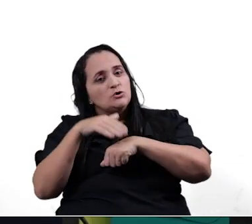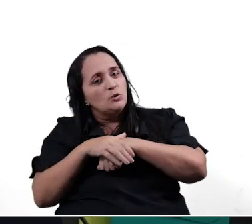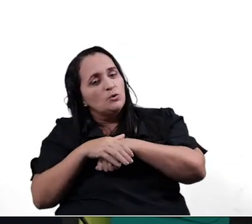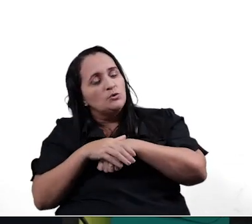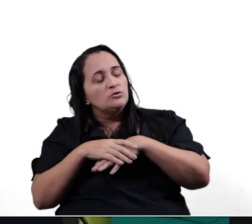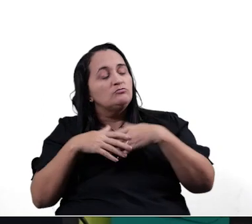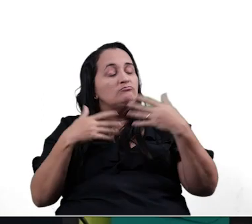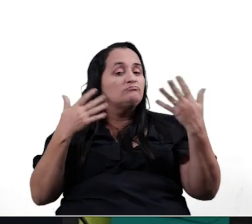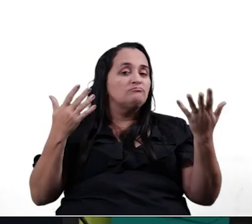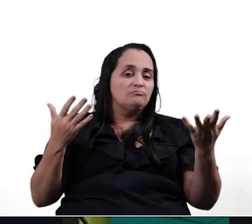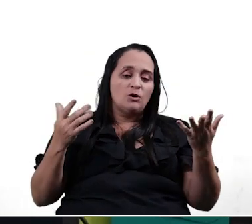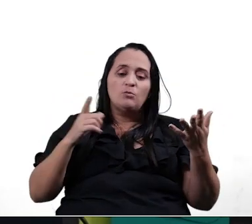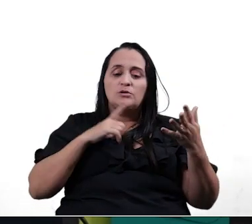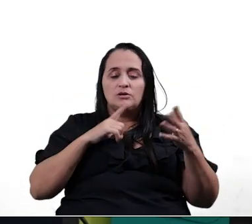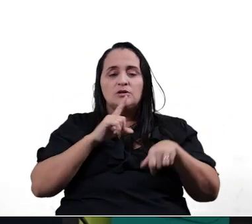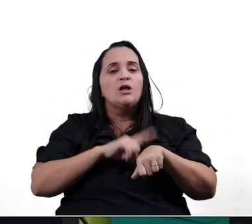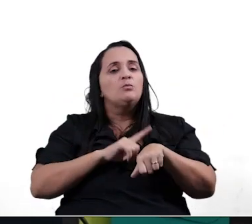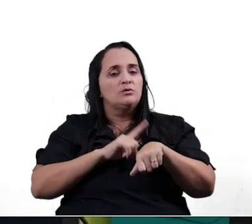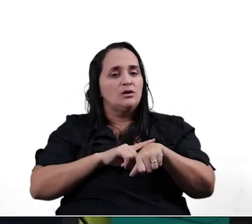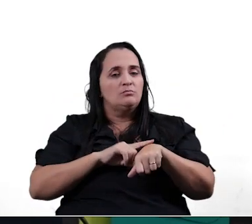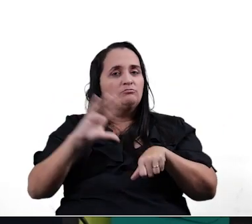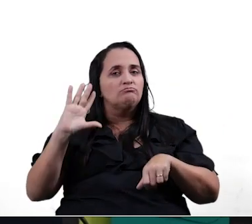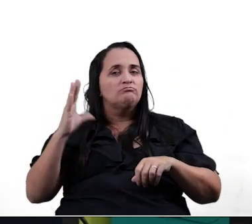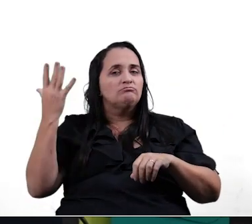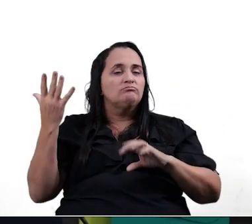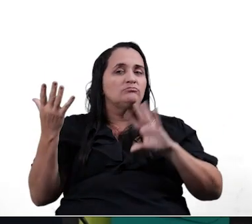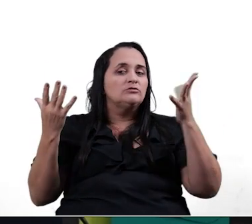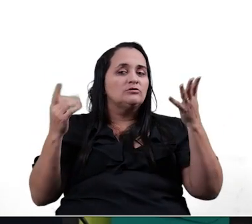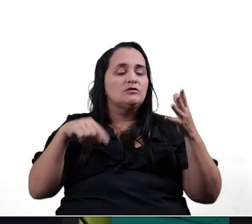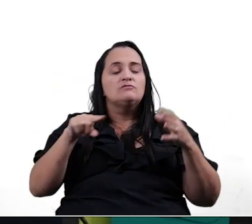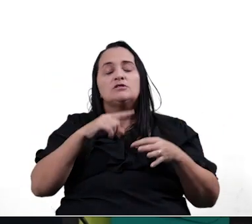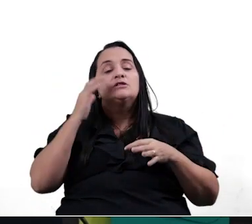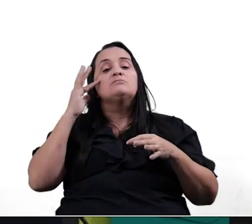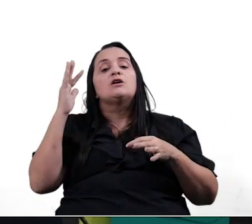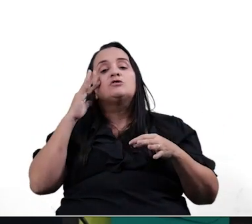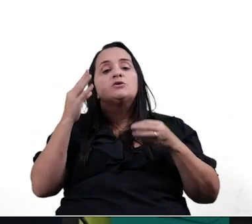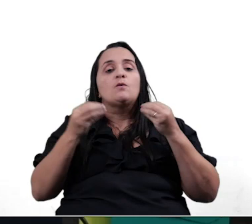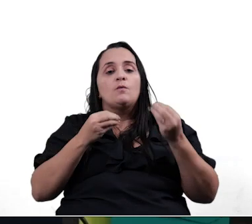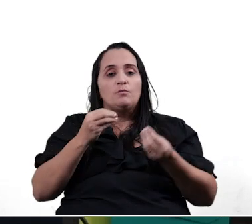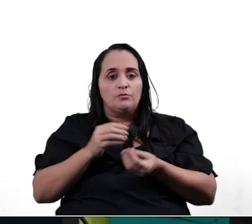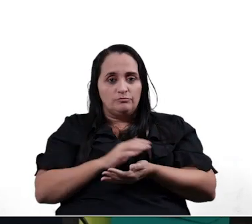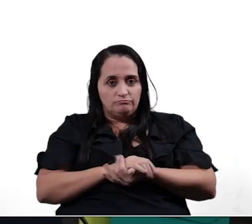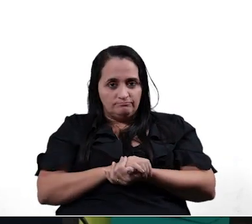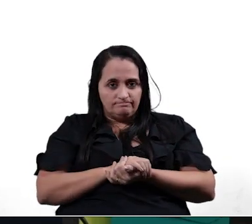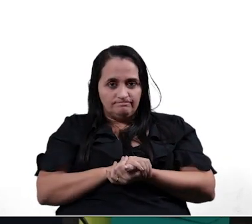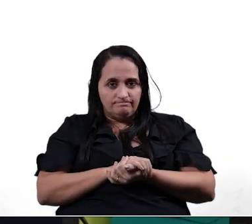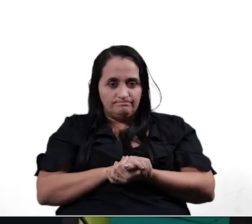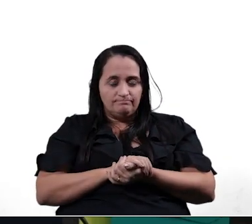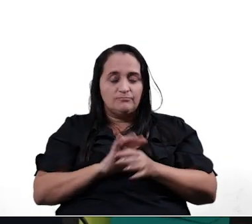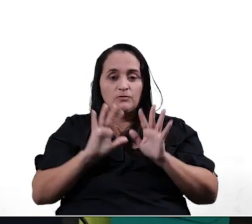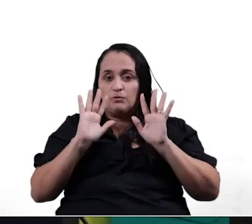Porque toda a história também tem um tempo cronológico que acontece ela. O que vocês imaginam? Olhe, a